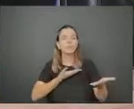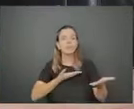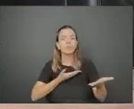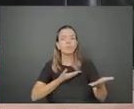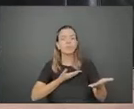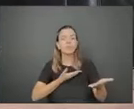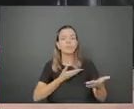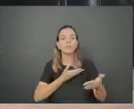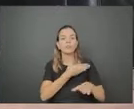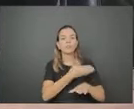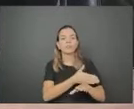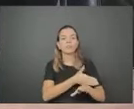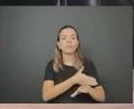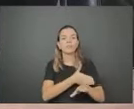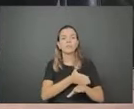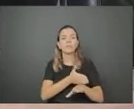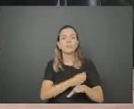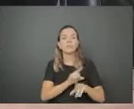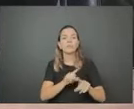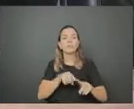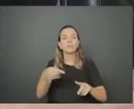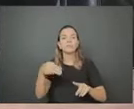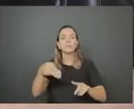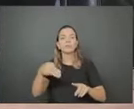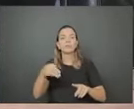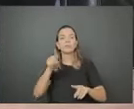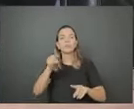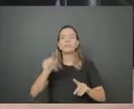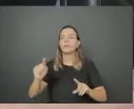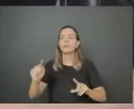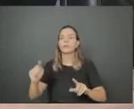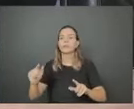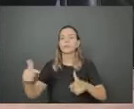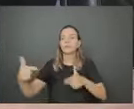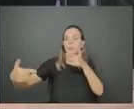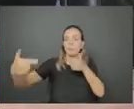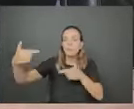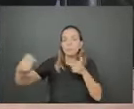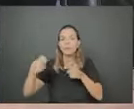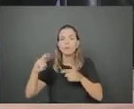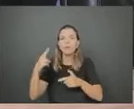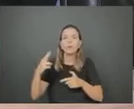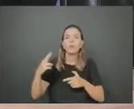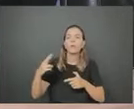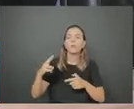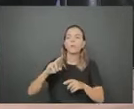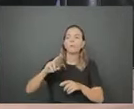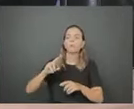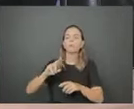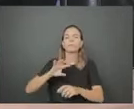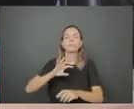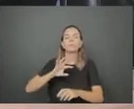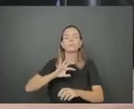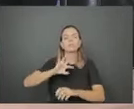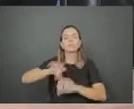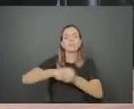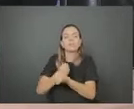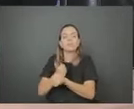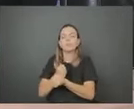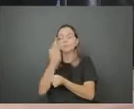de confronto, ou você está tendo que fazer a imobilização do indivíduo, ou você está sendo agredido por alguém, ou até